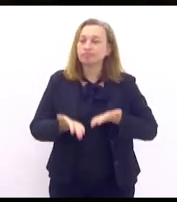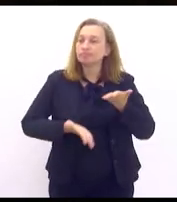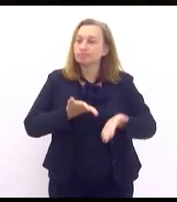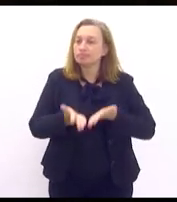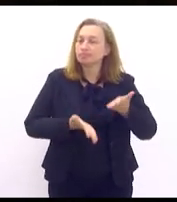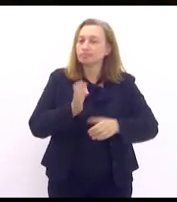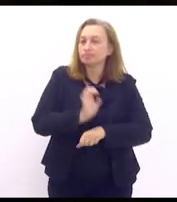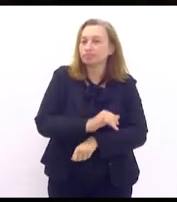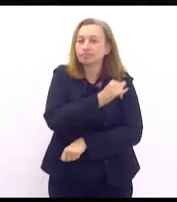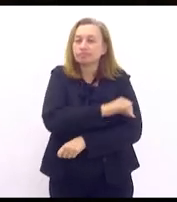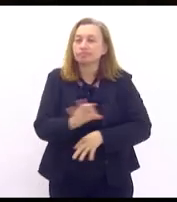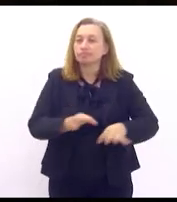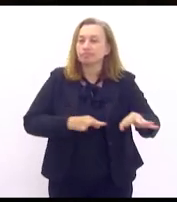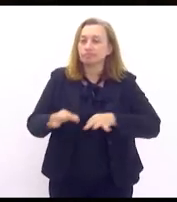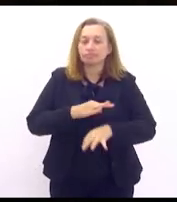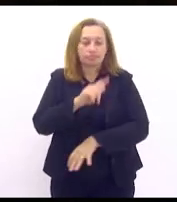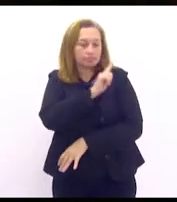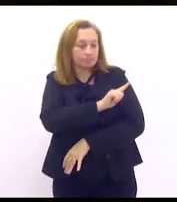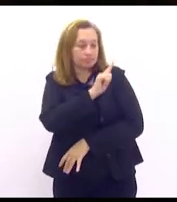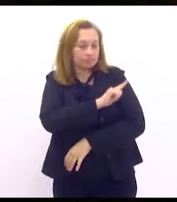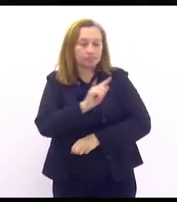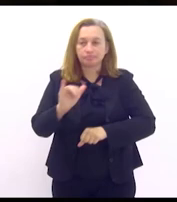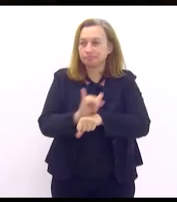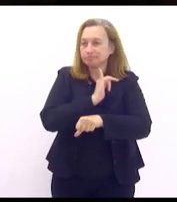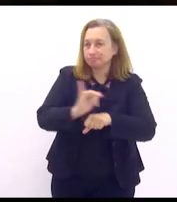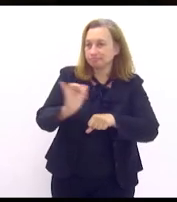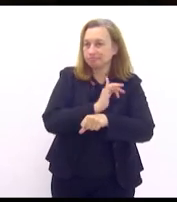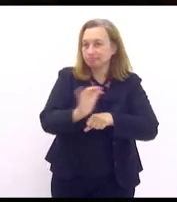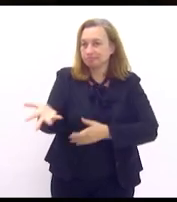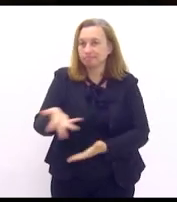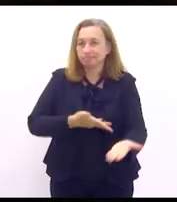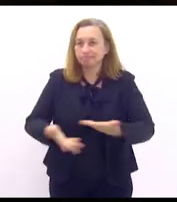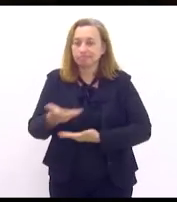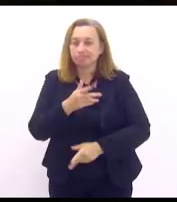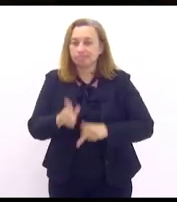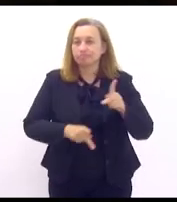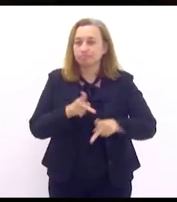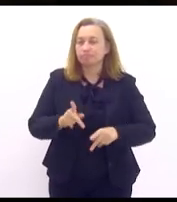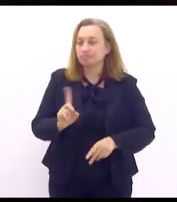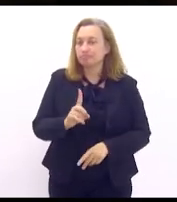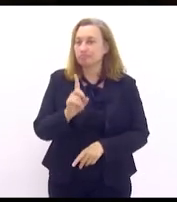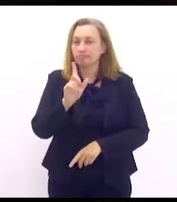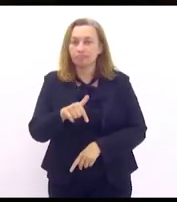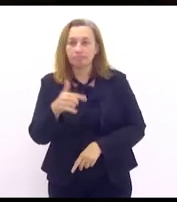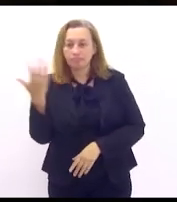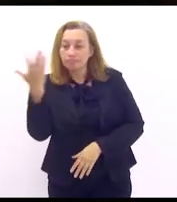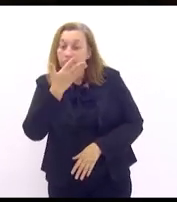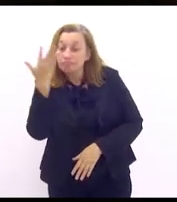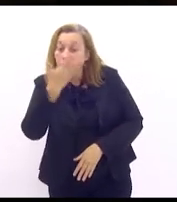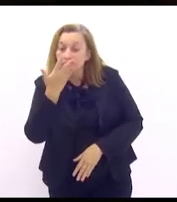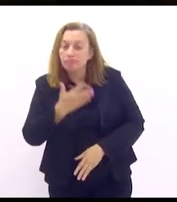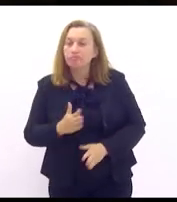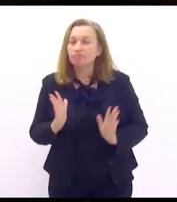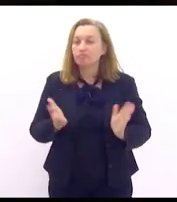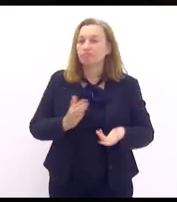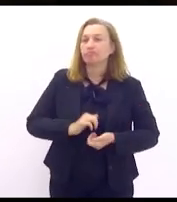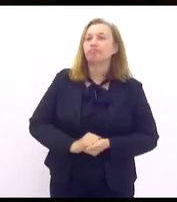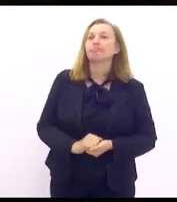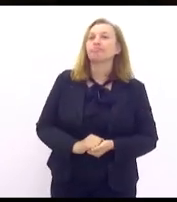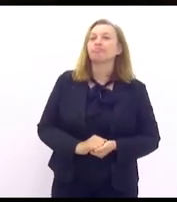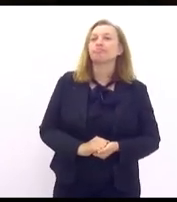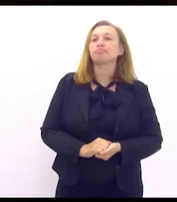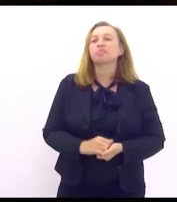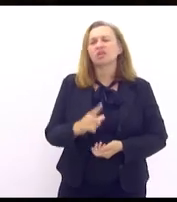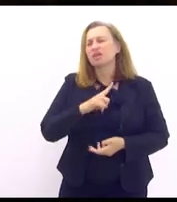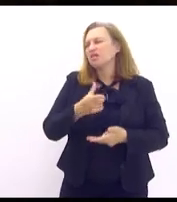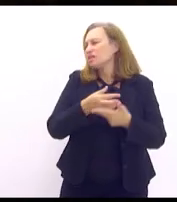com planejamento, com gestão, com estratégia, com participação popular. Mas não é isso que a gente tem assistido. Eu